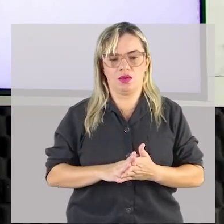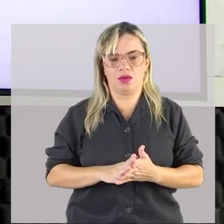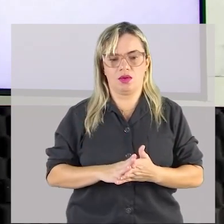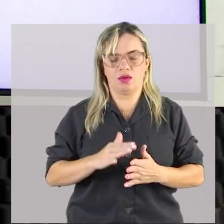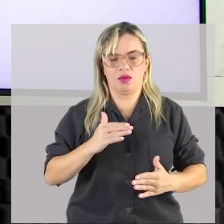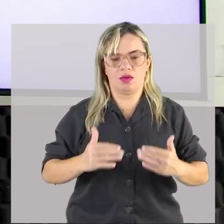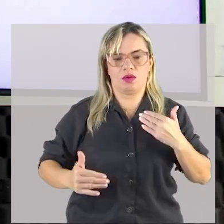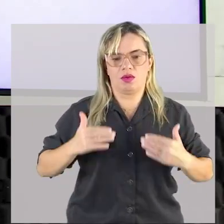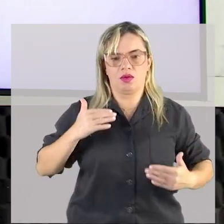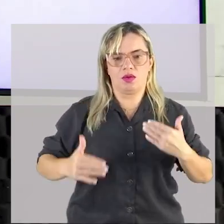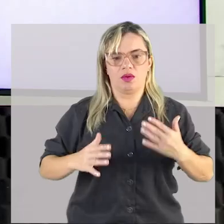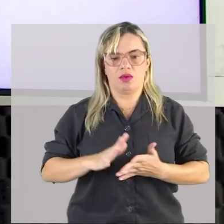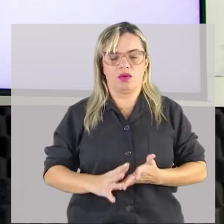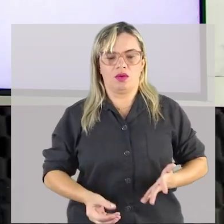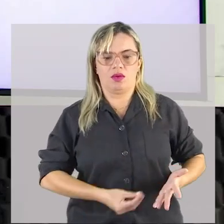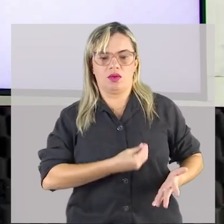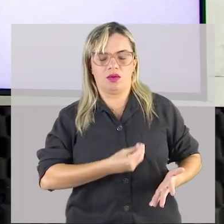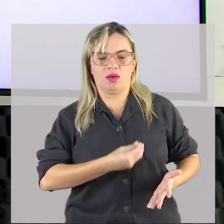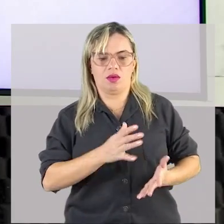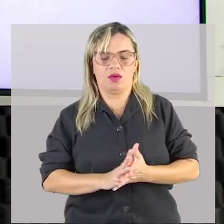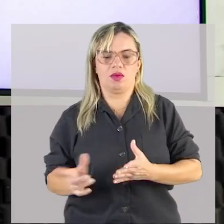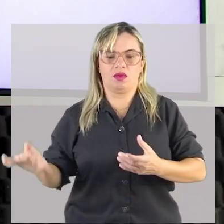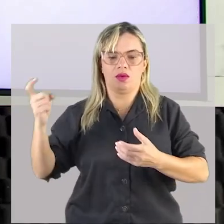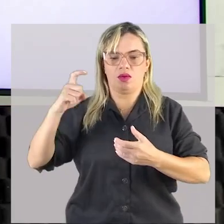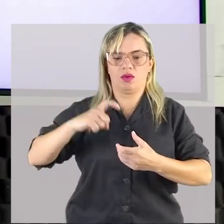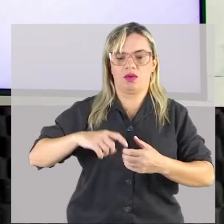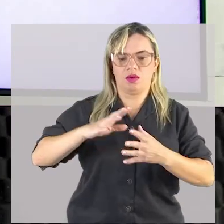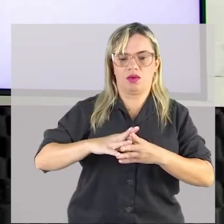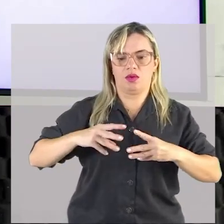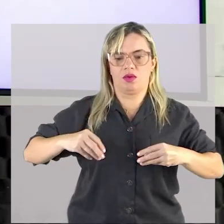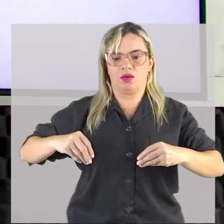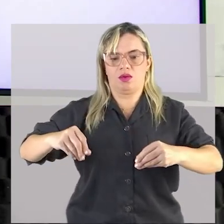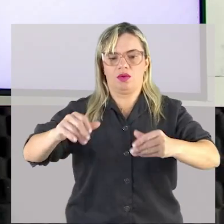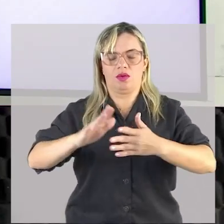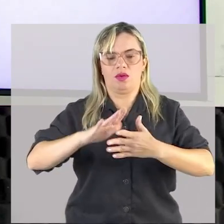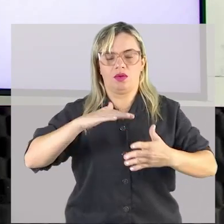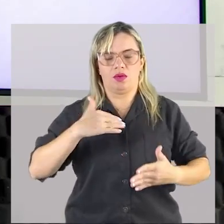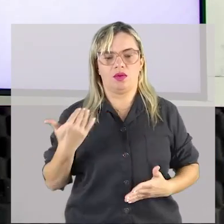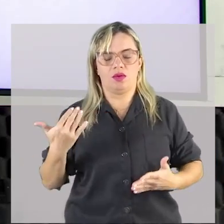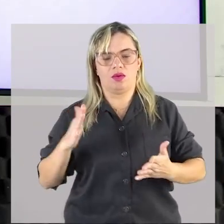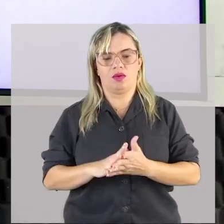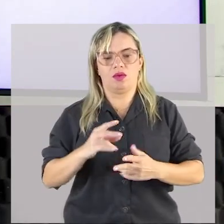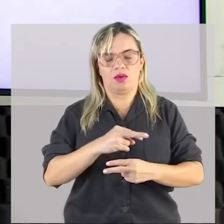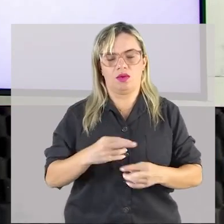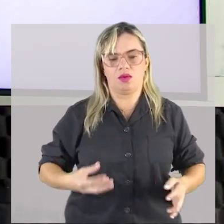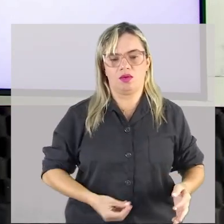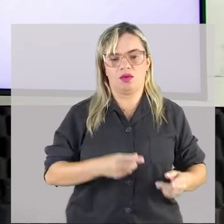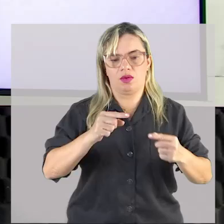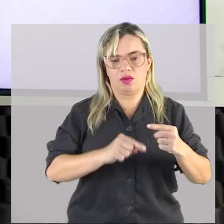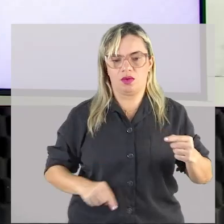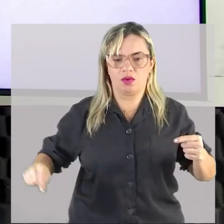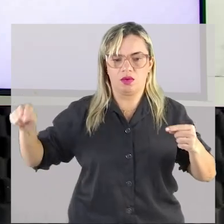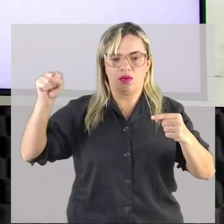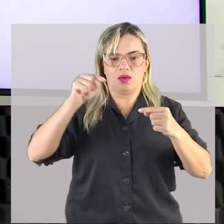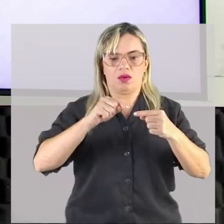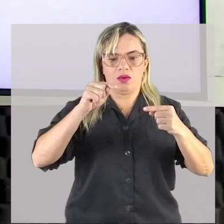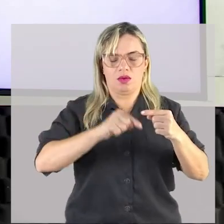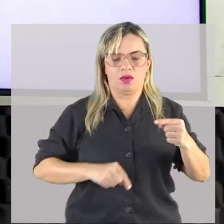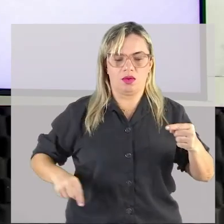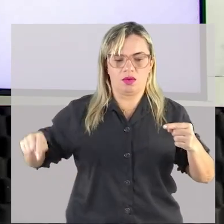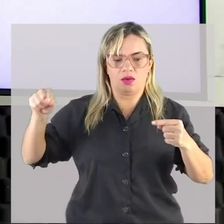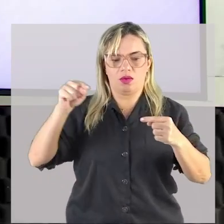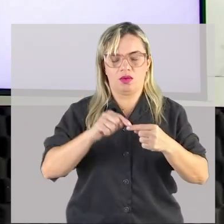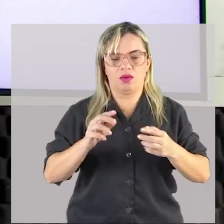ou daquela excreta, está sendo devolvida para o solo, e isso é parte do ciclo do nitrogênio, né?